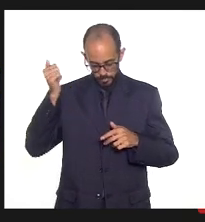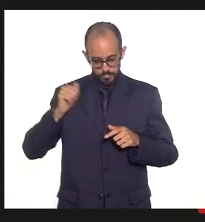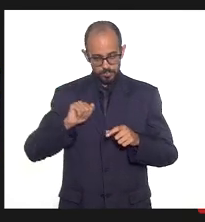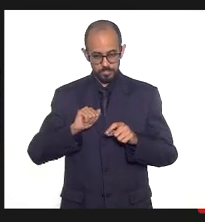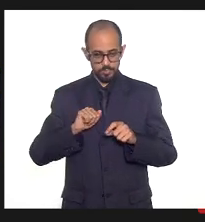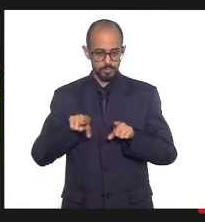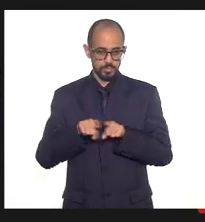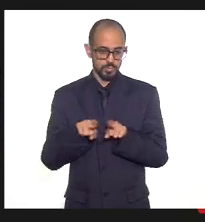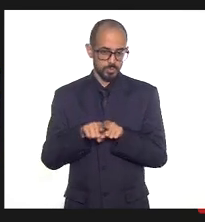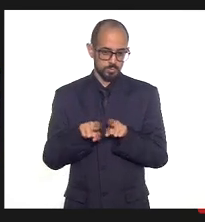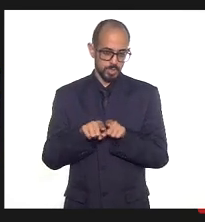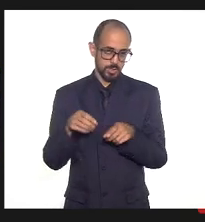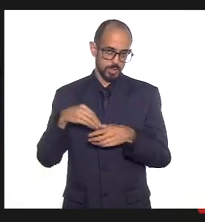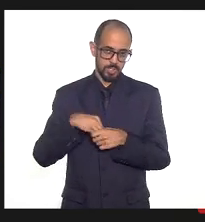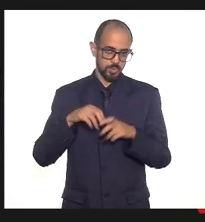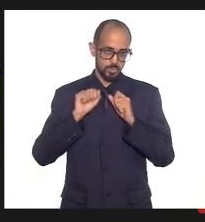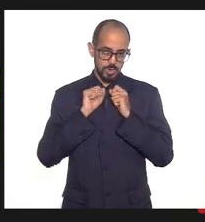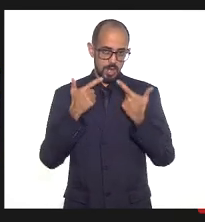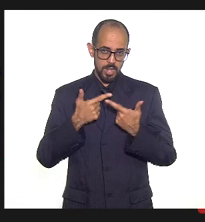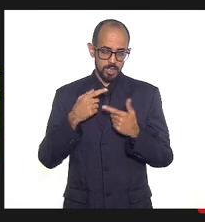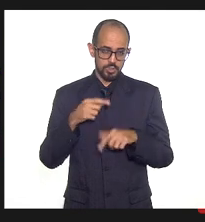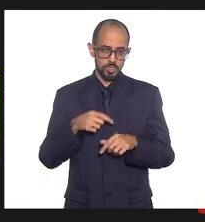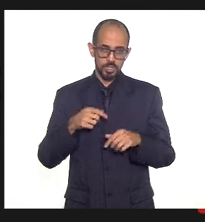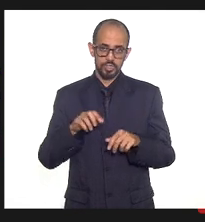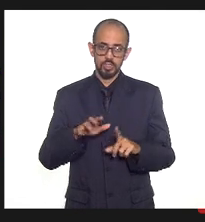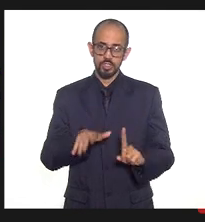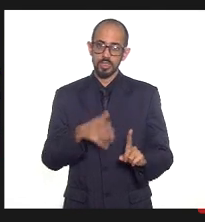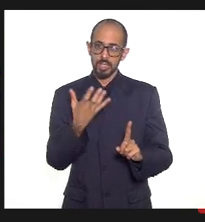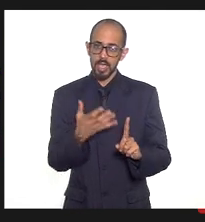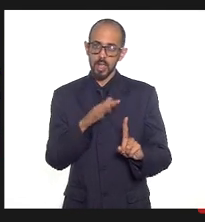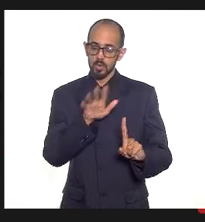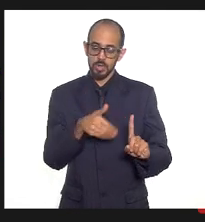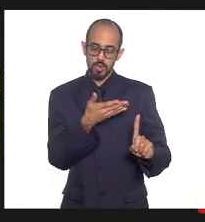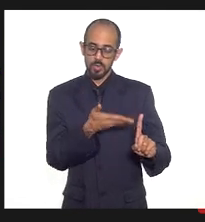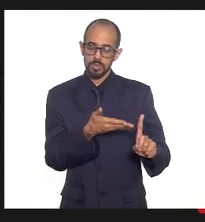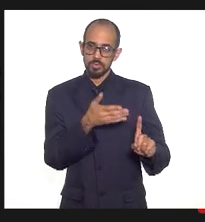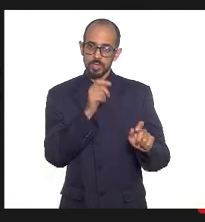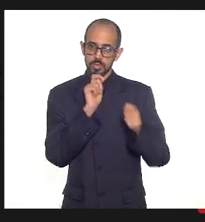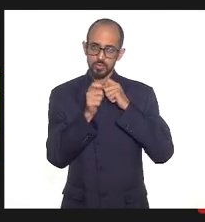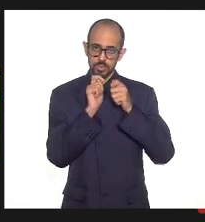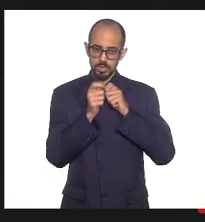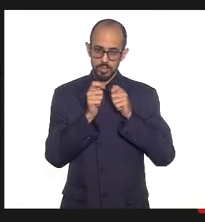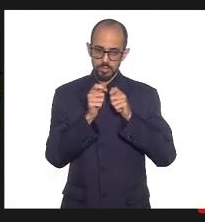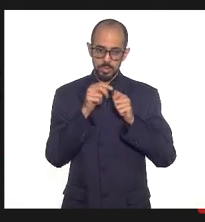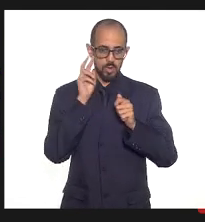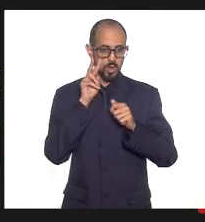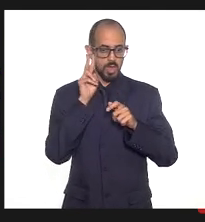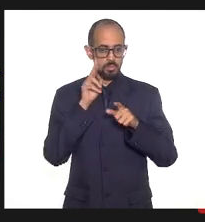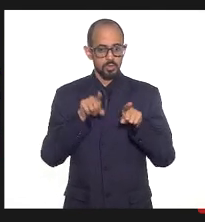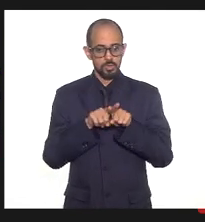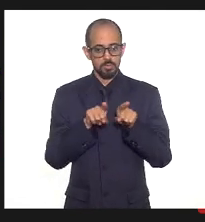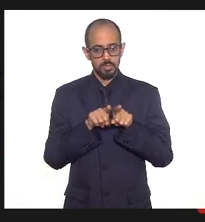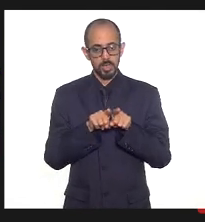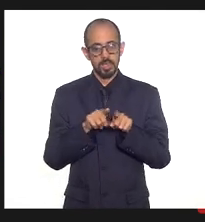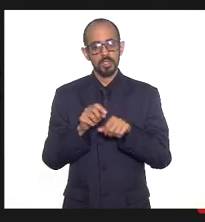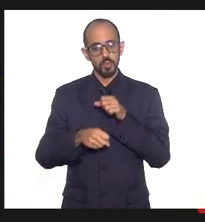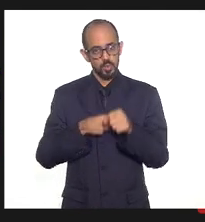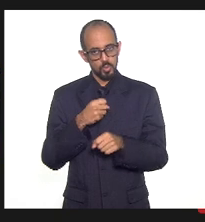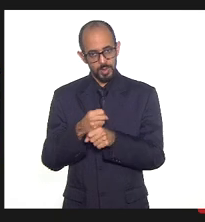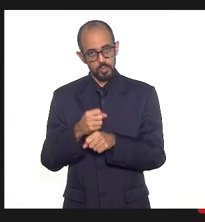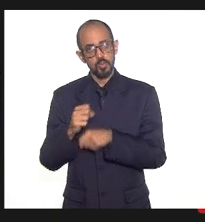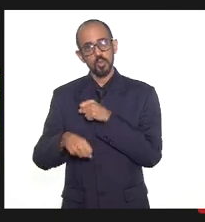lá dentro da LERJ, luta pelo reconhecimento dos jornalistas. Eu me lembro, Valdec, que todo ano, né,